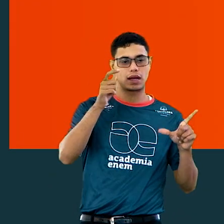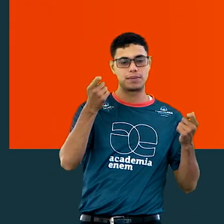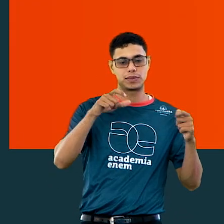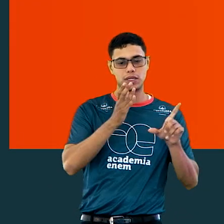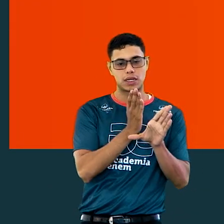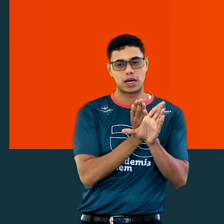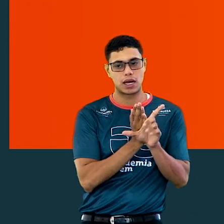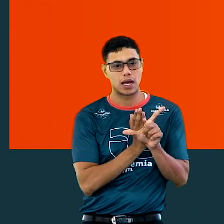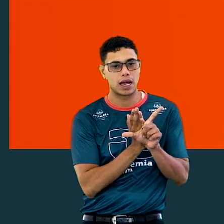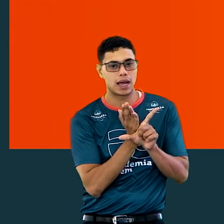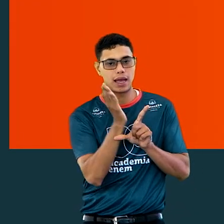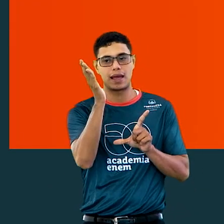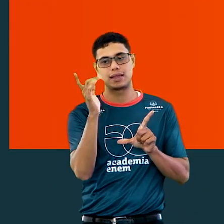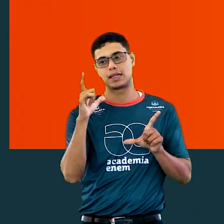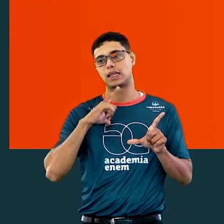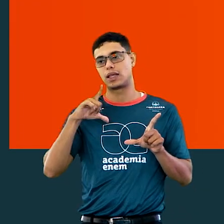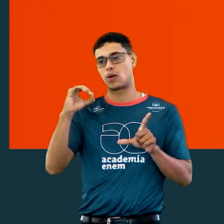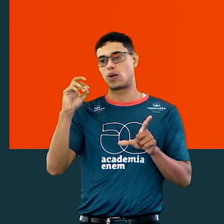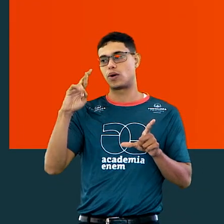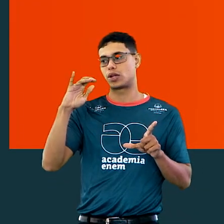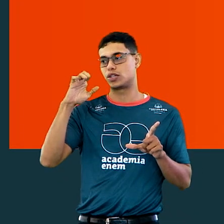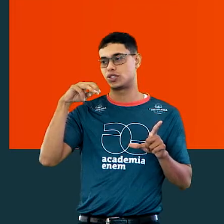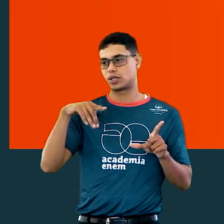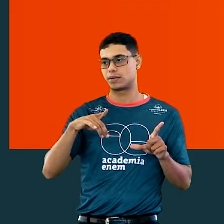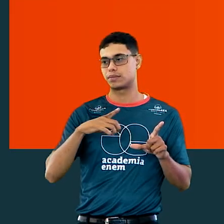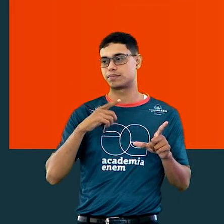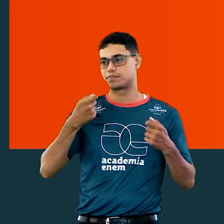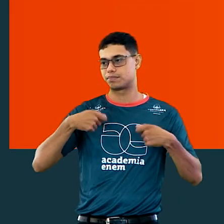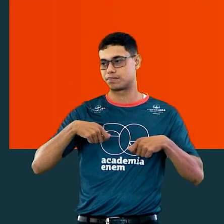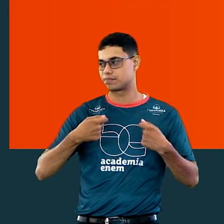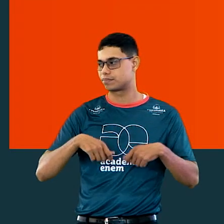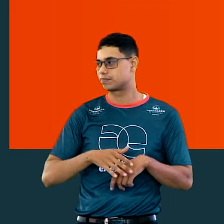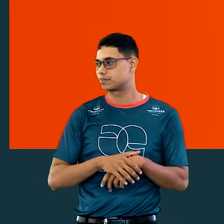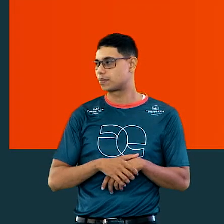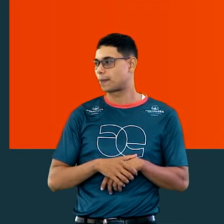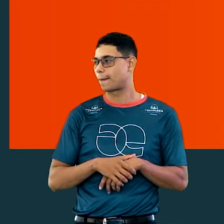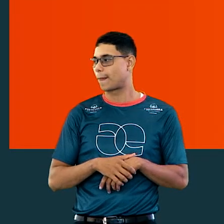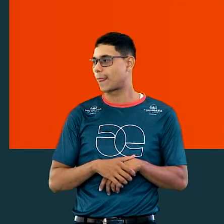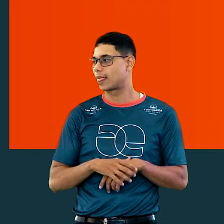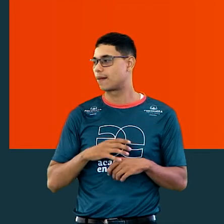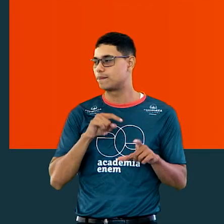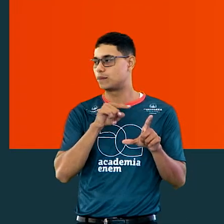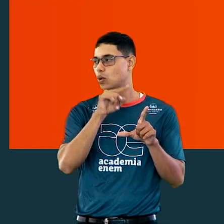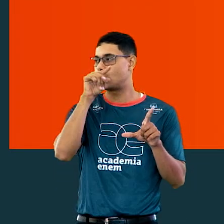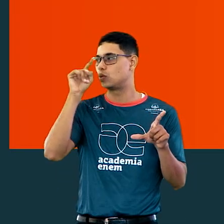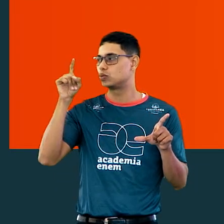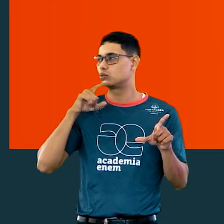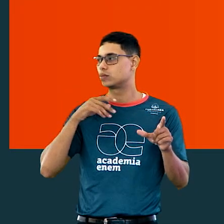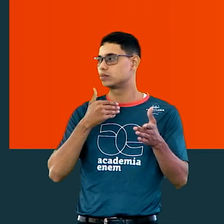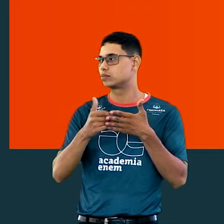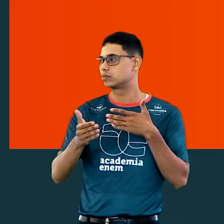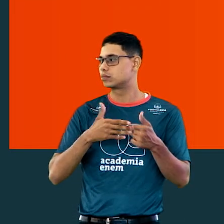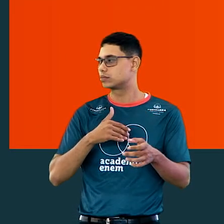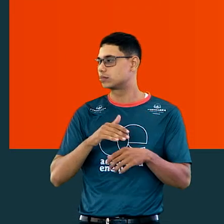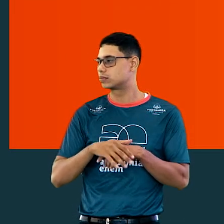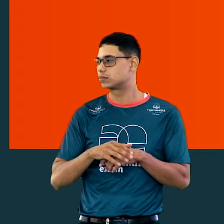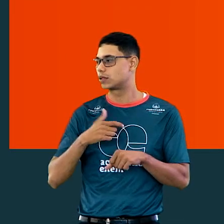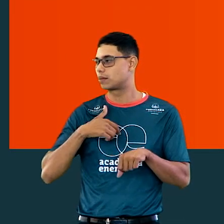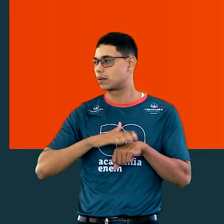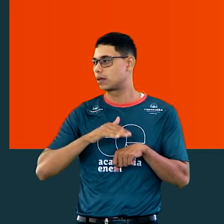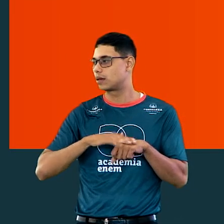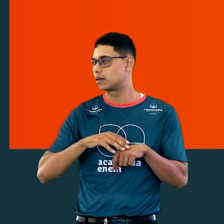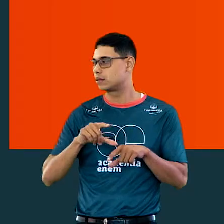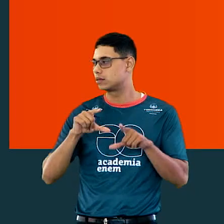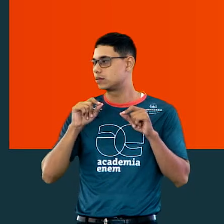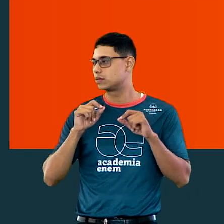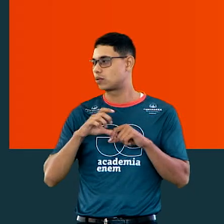que passa pela origem. Ou seja, em qualquer ponto que eu escolha desse gráfico,